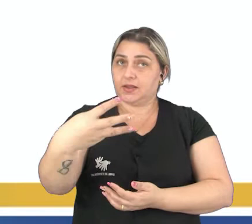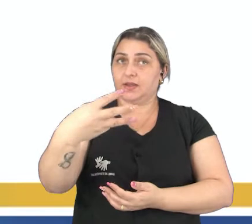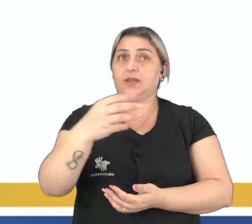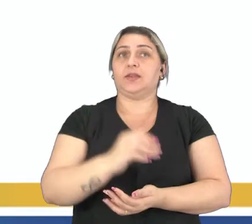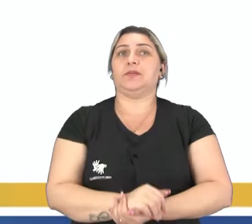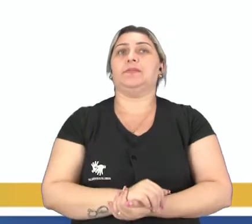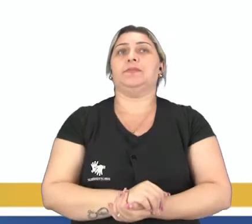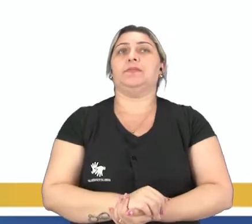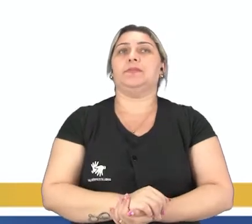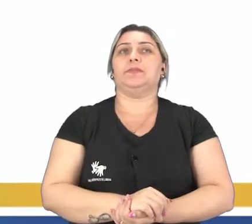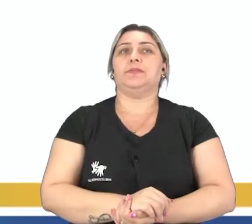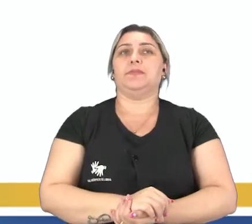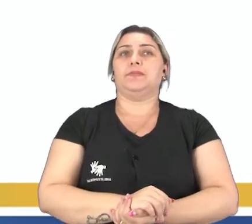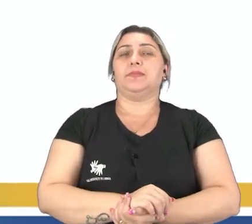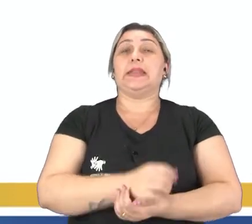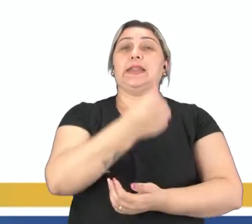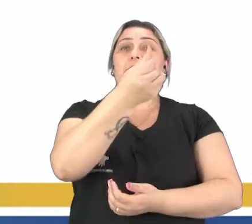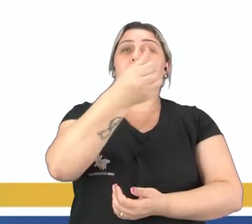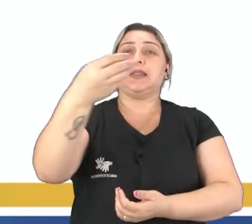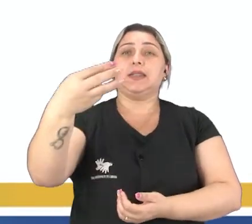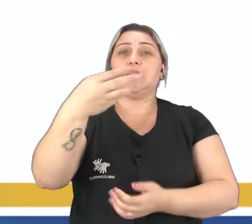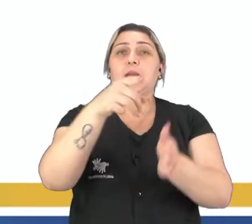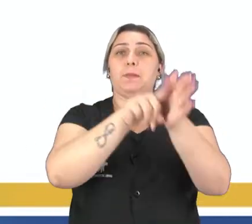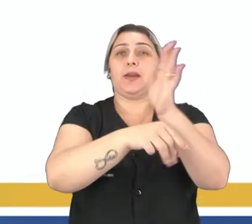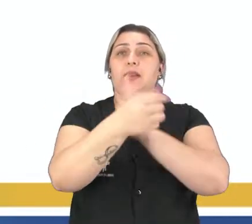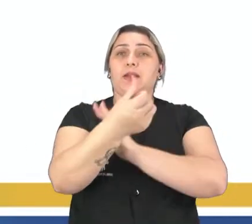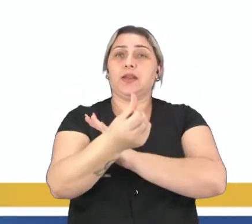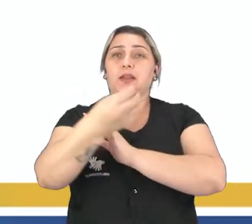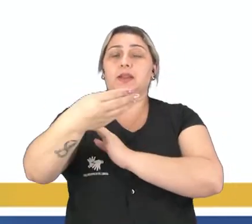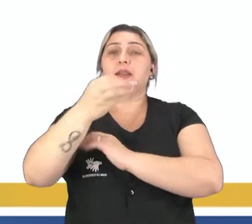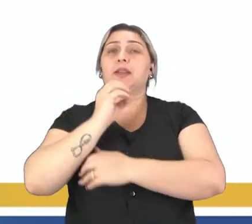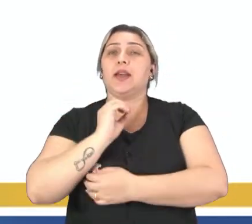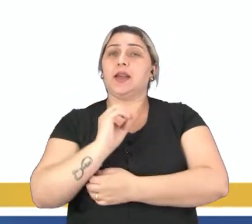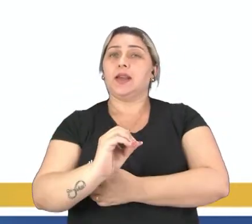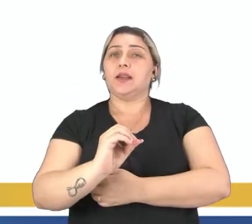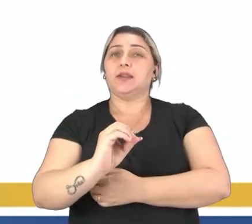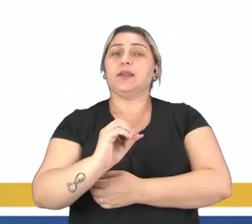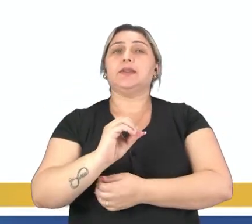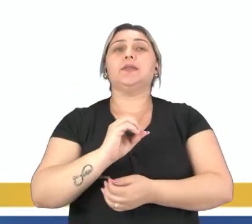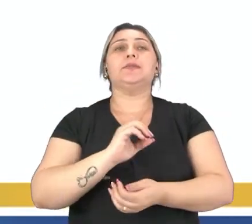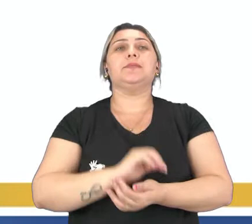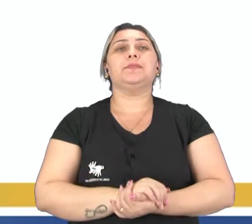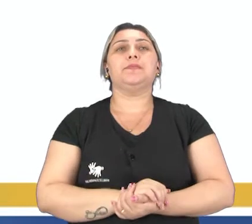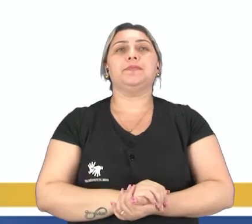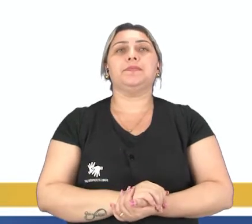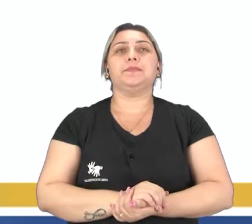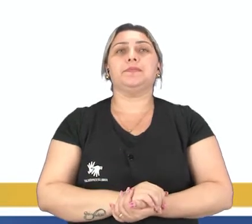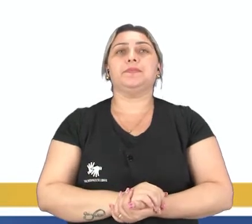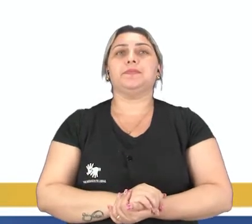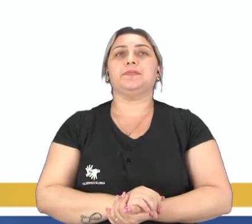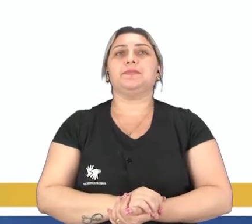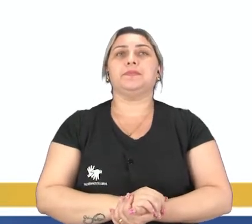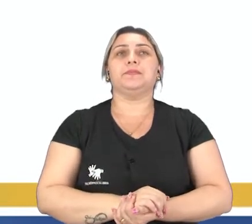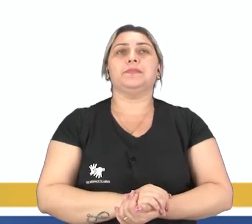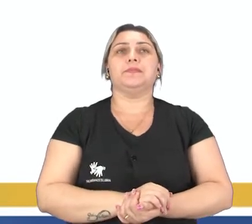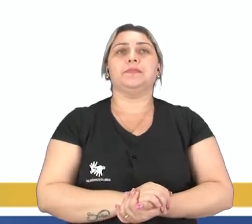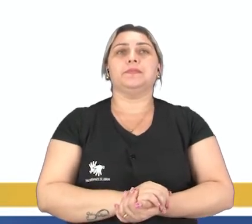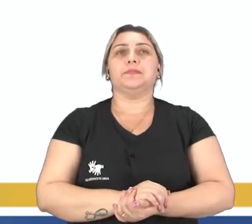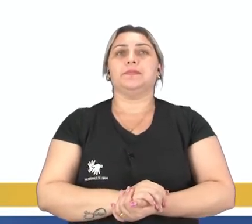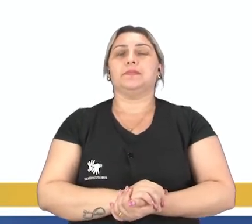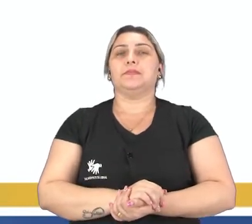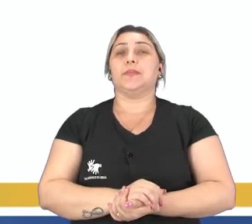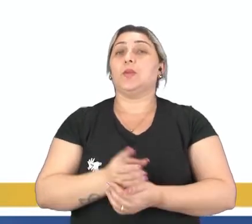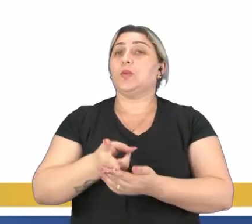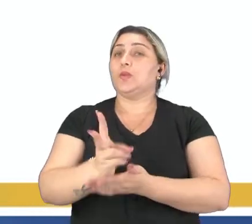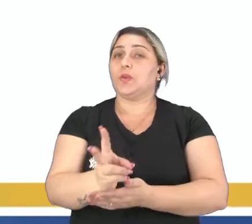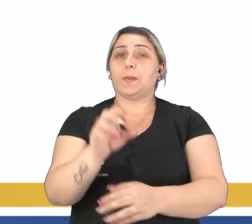Deu exatamente 63. Se eu fizer a minha subtração, eu vou ver que o resto dá zero, então não tem